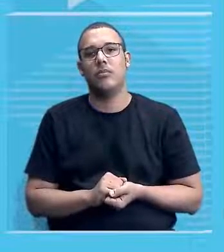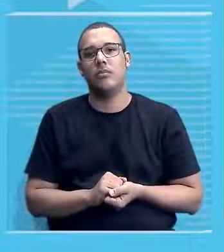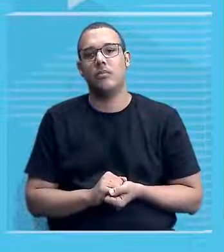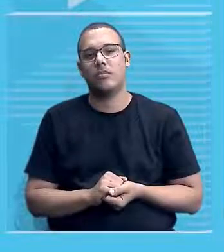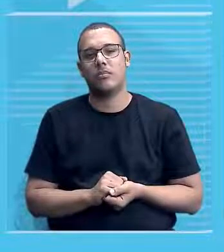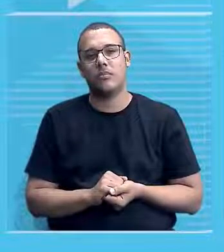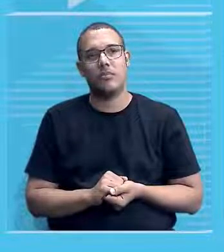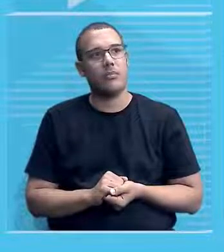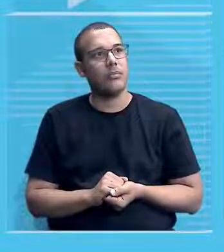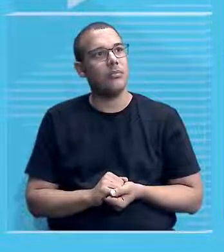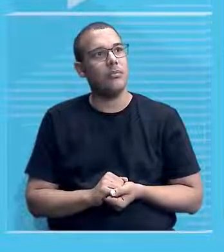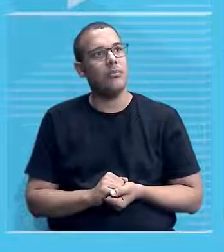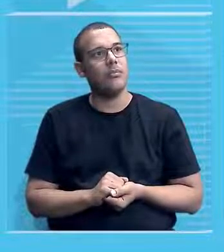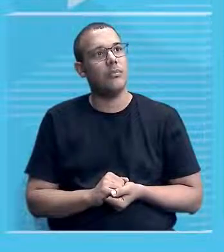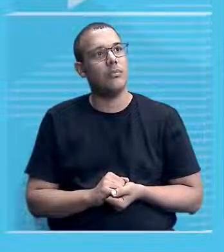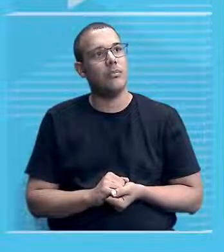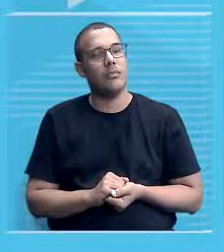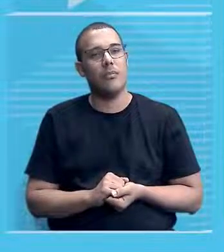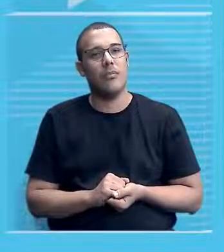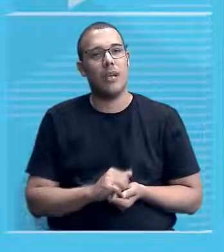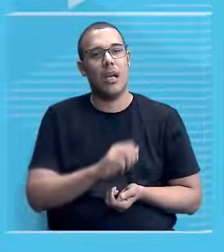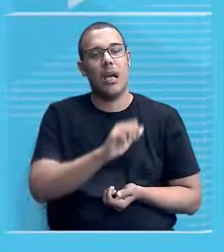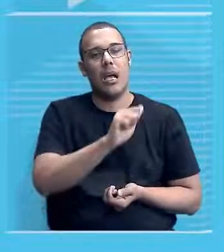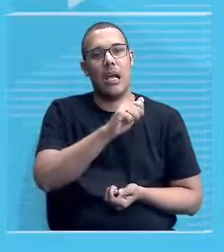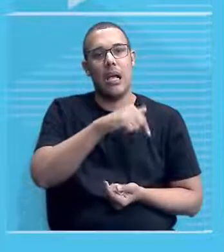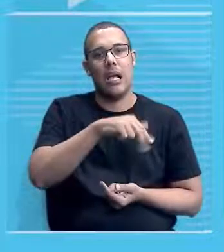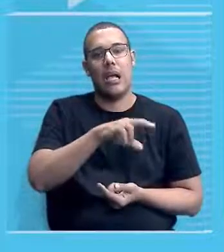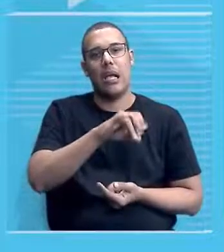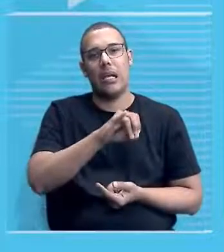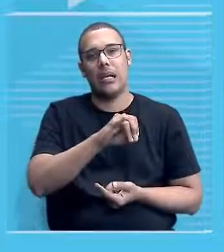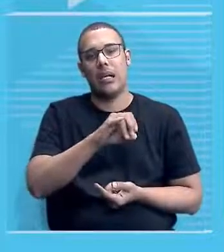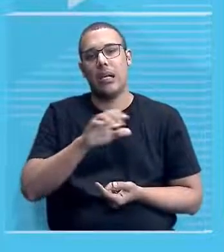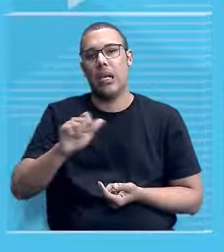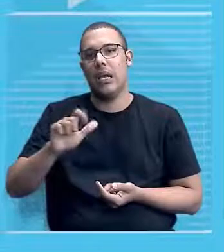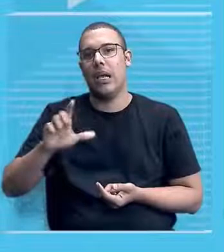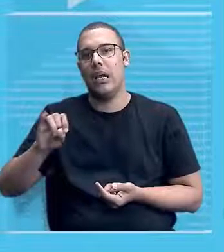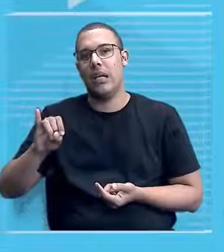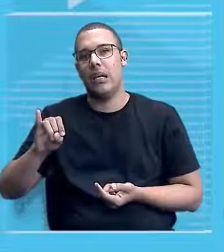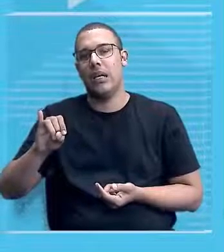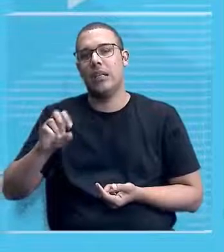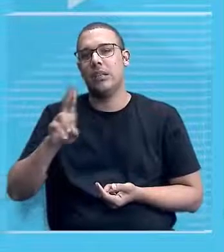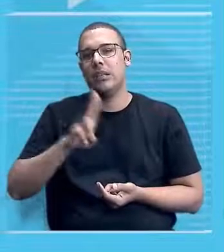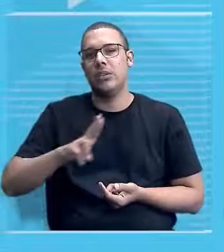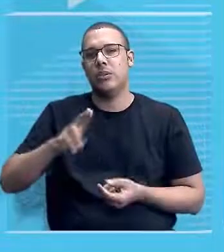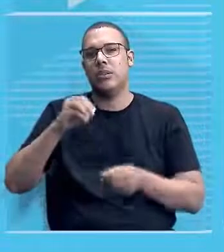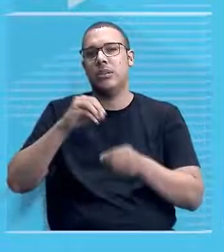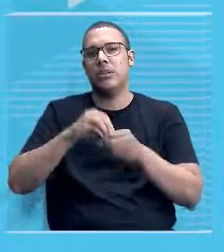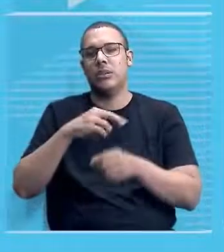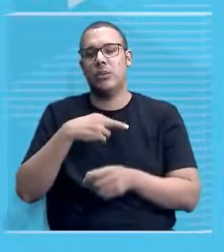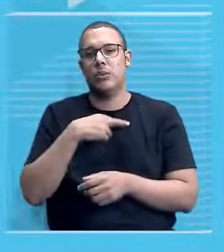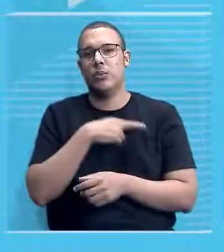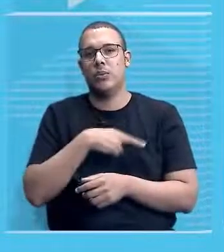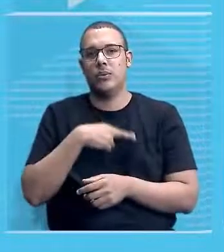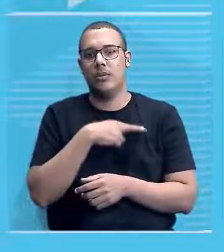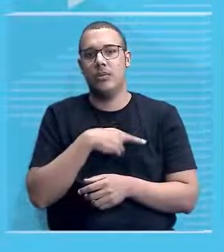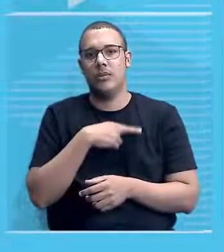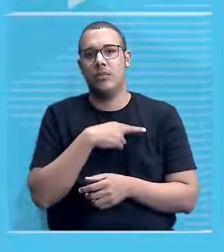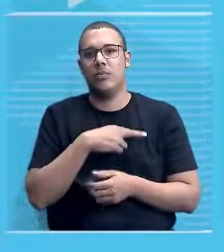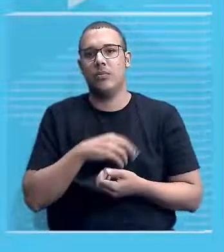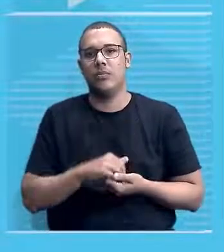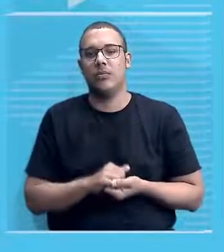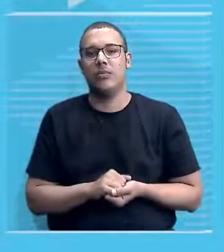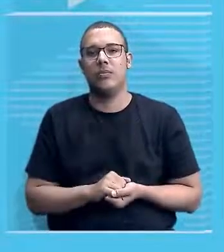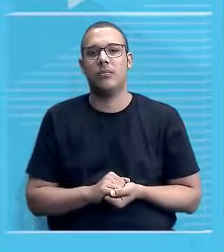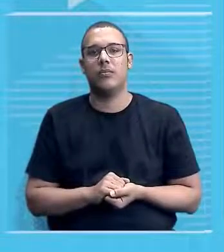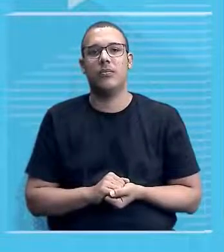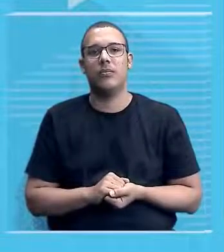curioso ou aqui e o ali essas partículas vão ser usadas no romantismo né então eu lírico